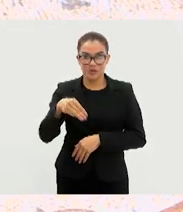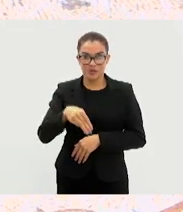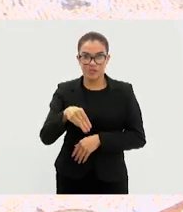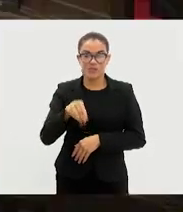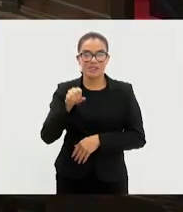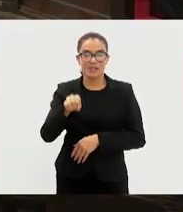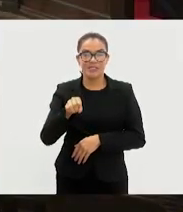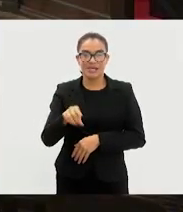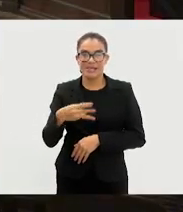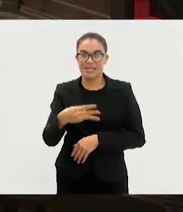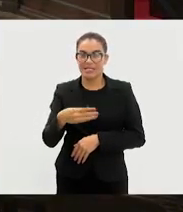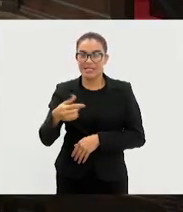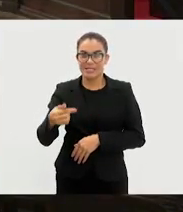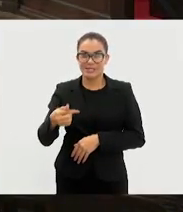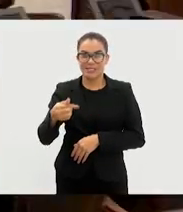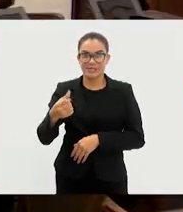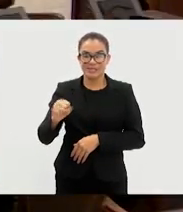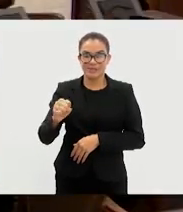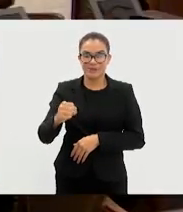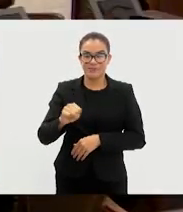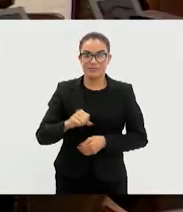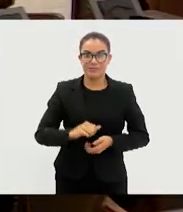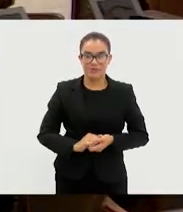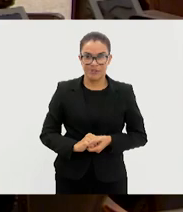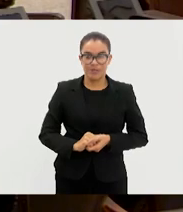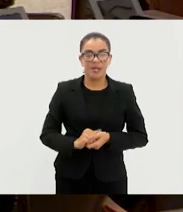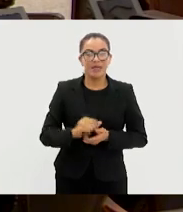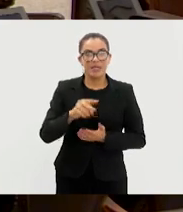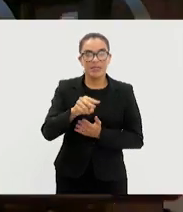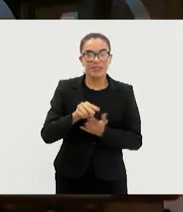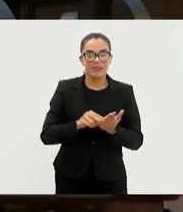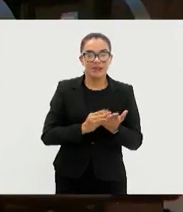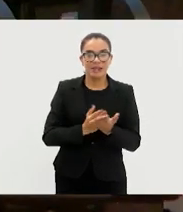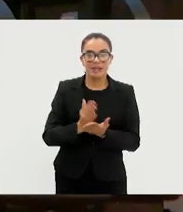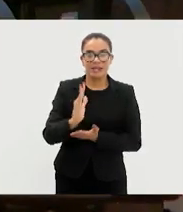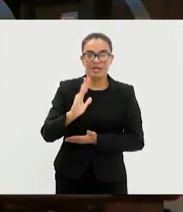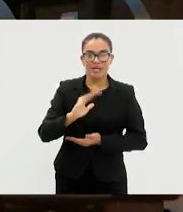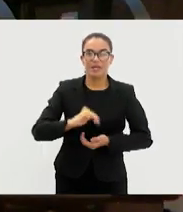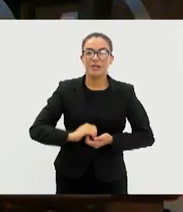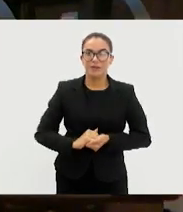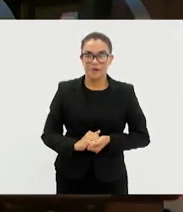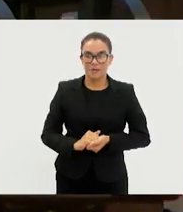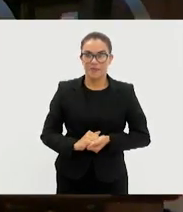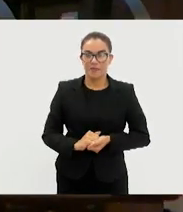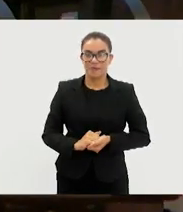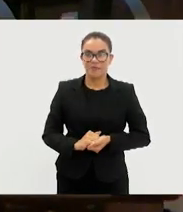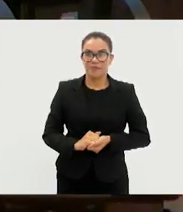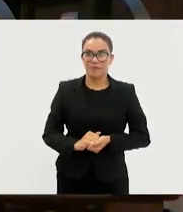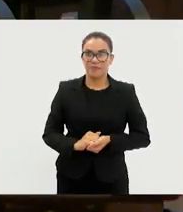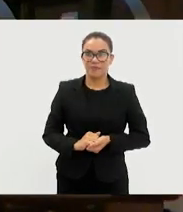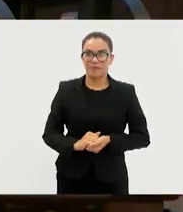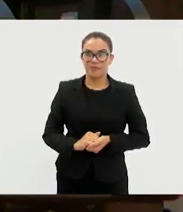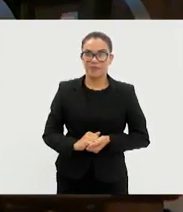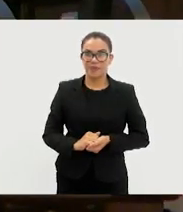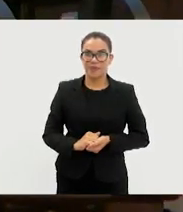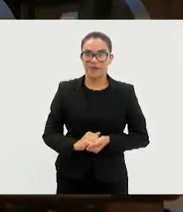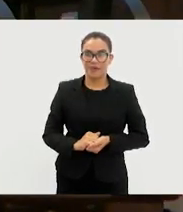22:37. Lida e aprovada a ata, passa seu expediente inicial.